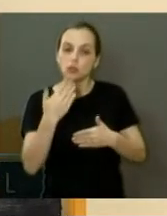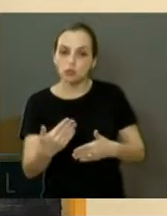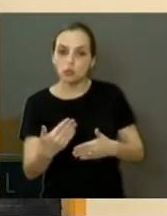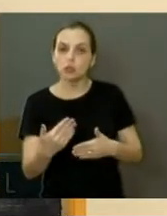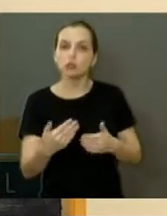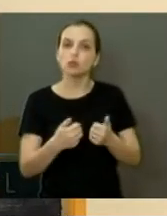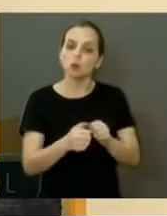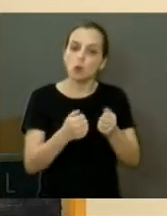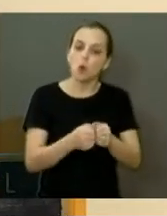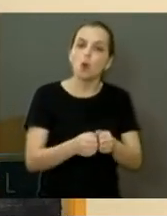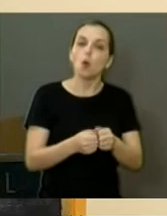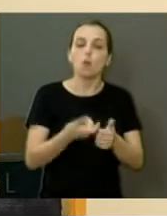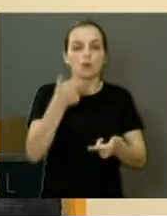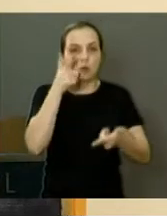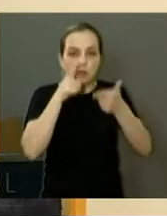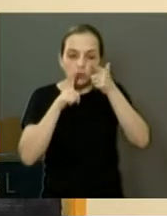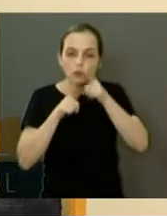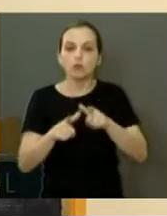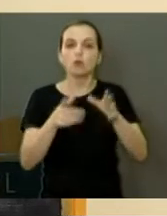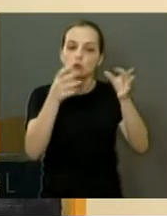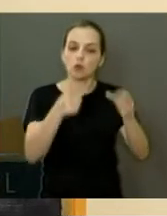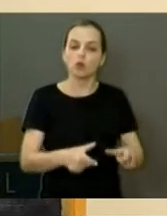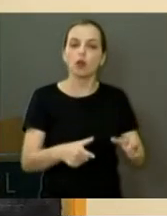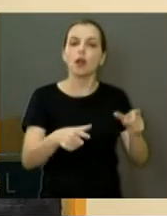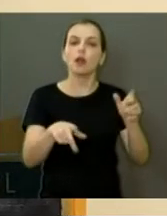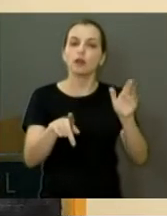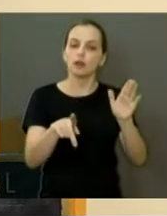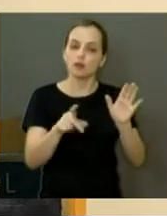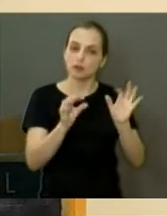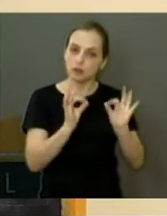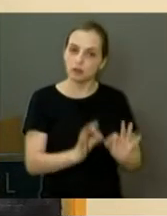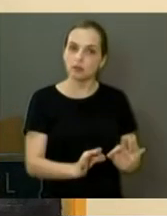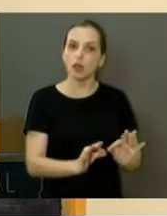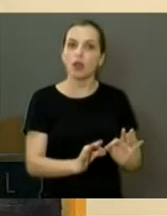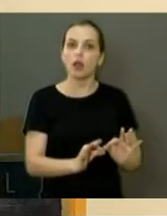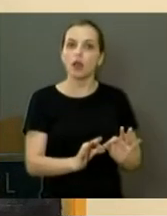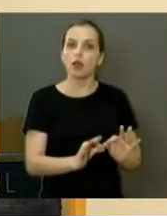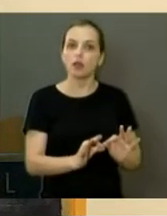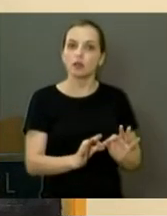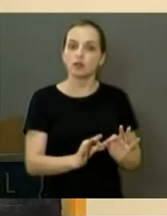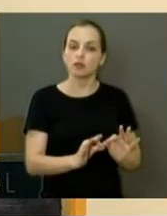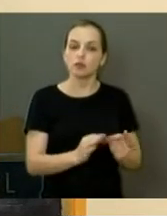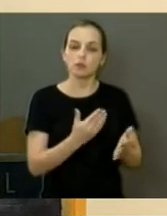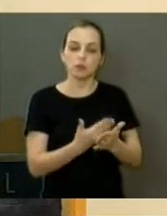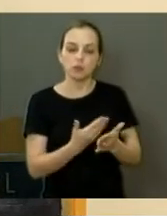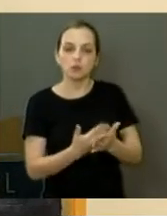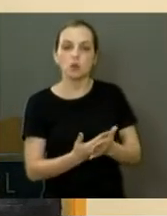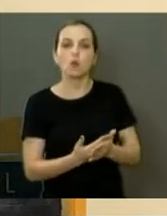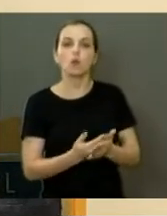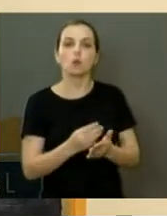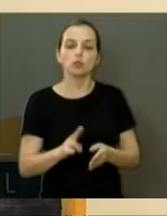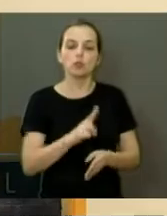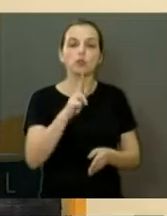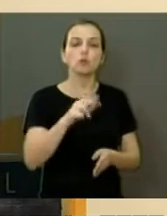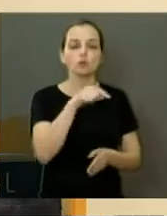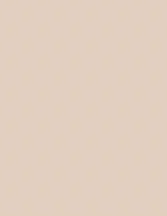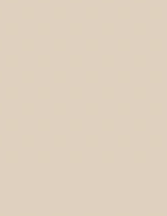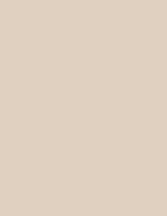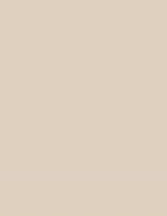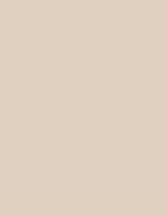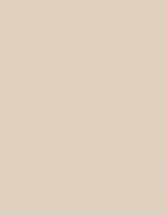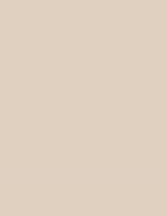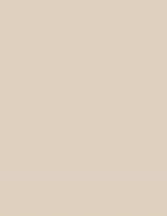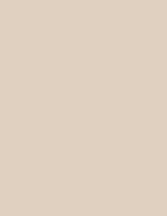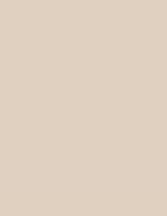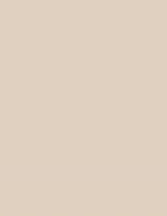ônibus conseguisse descer no bairro Serra Azul para contemplar os estudantes que ali moram. Ok? Tenha todos uma boa noite. Muito obrigado.